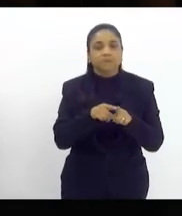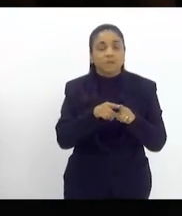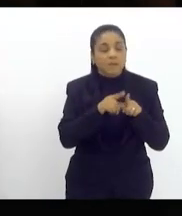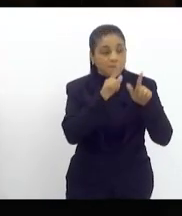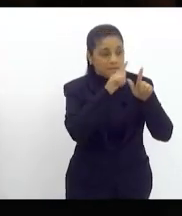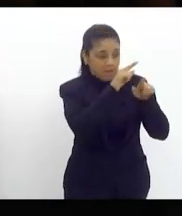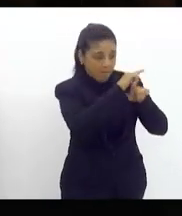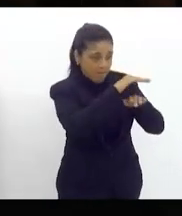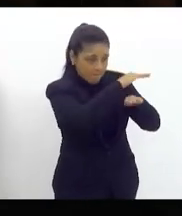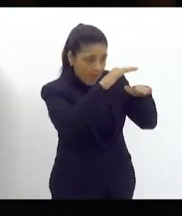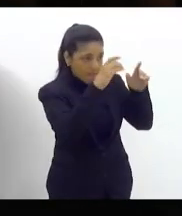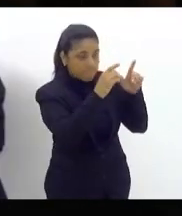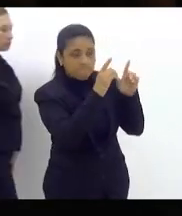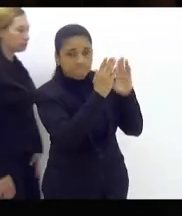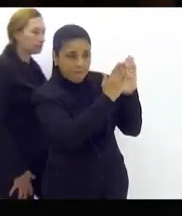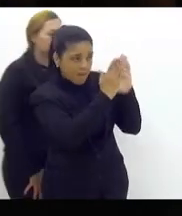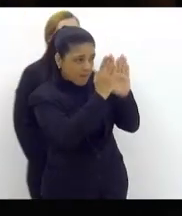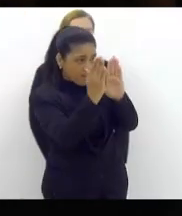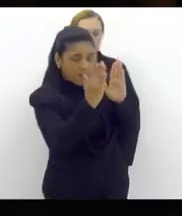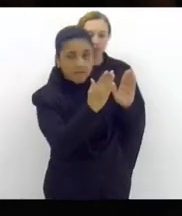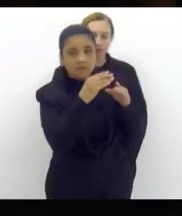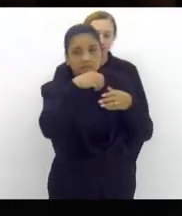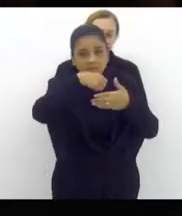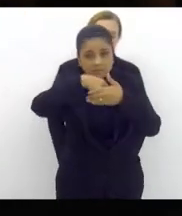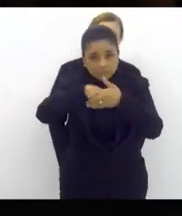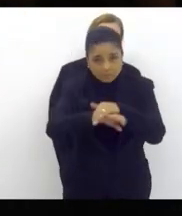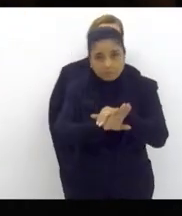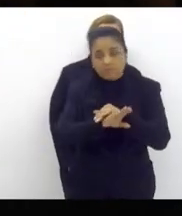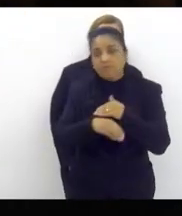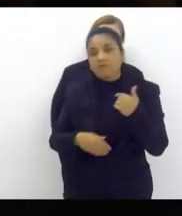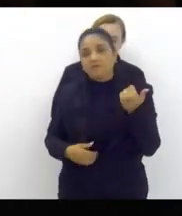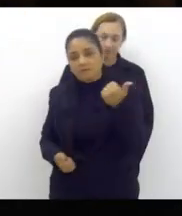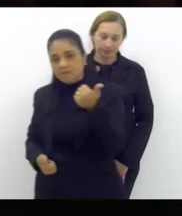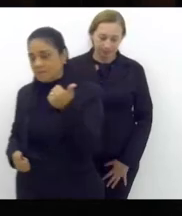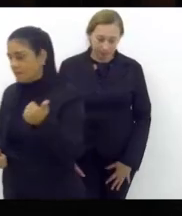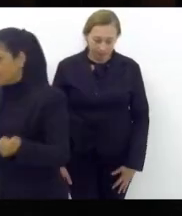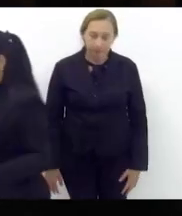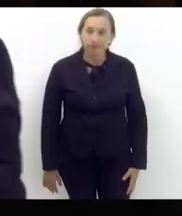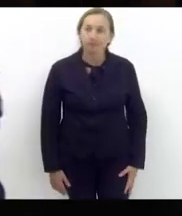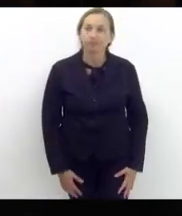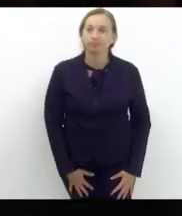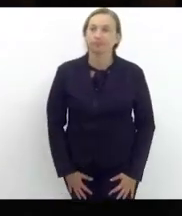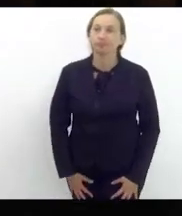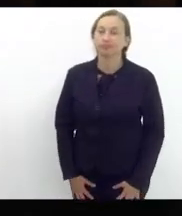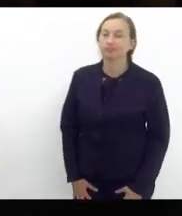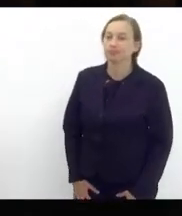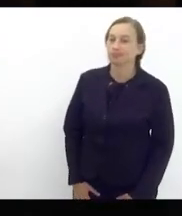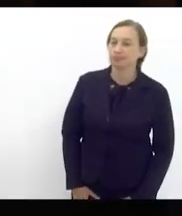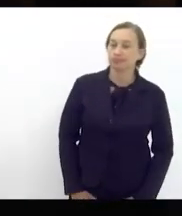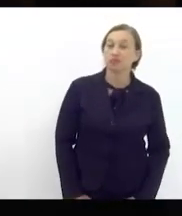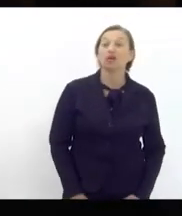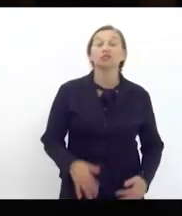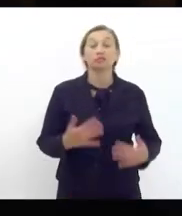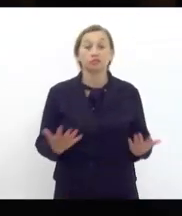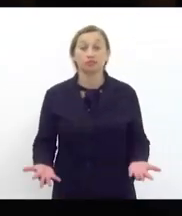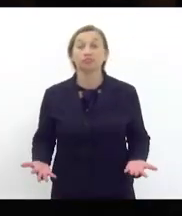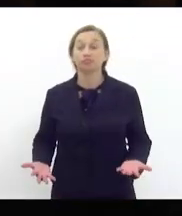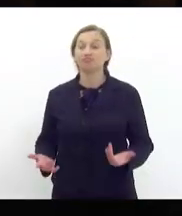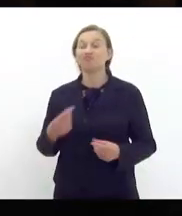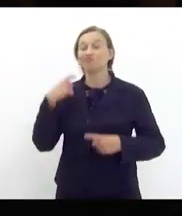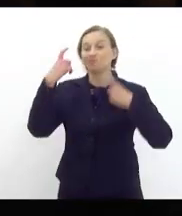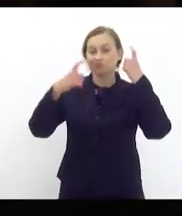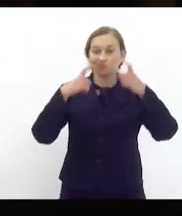banco de leite, dentro das maternidades, funcionem de maneira concreta. Então, eu fiquei muito